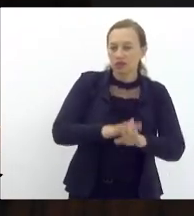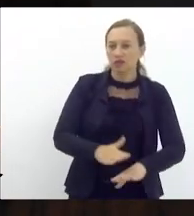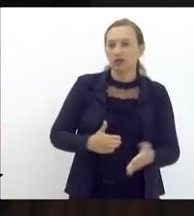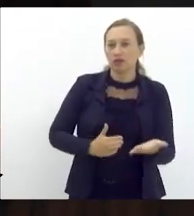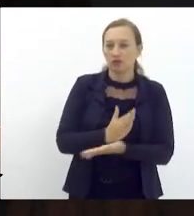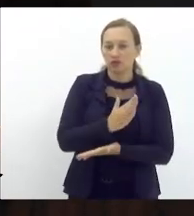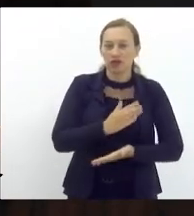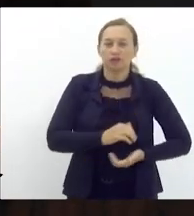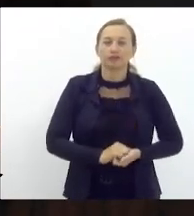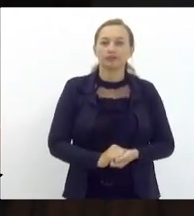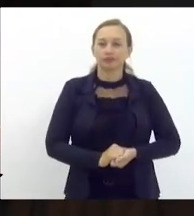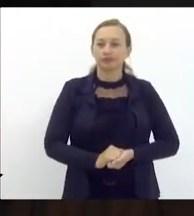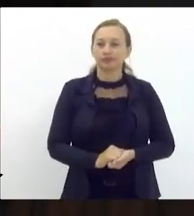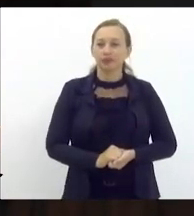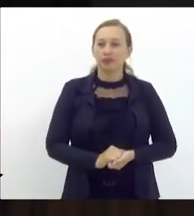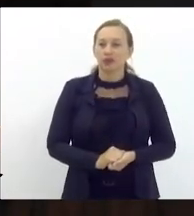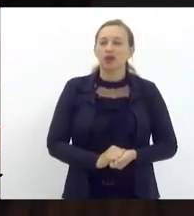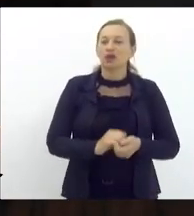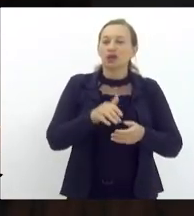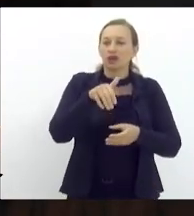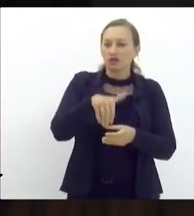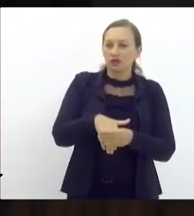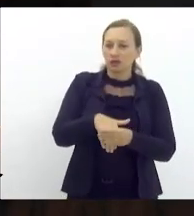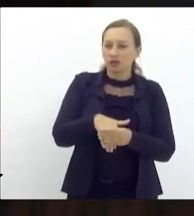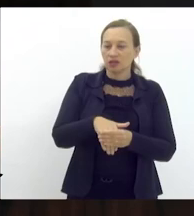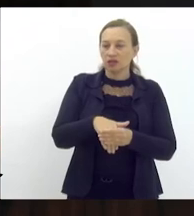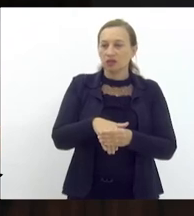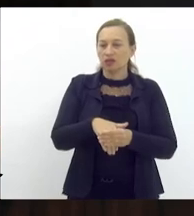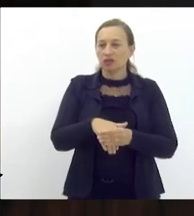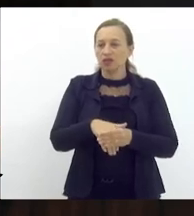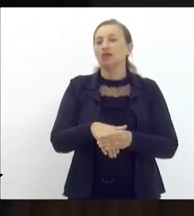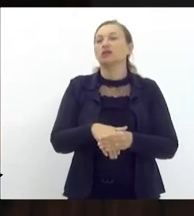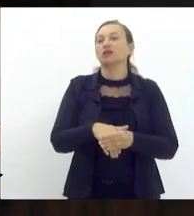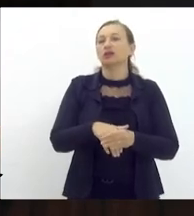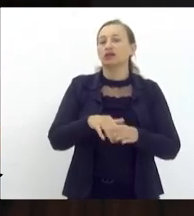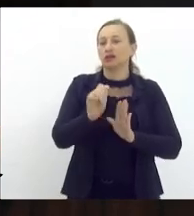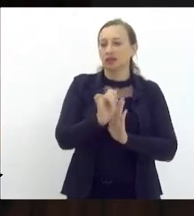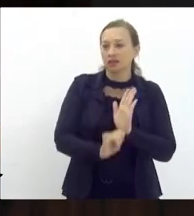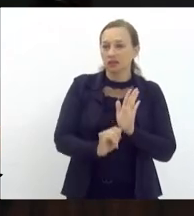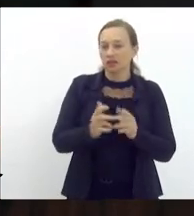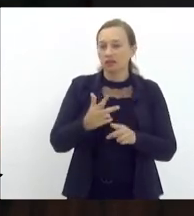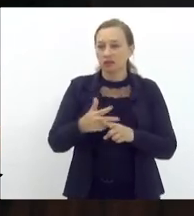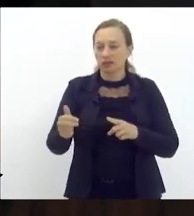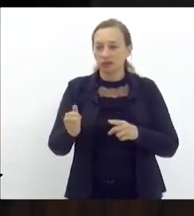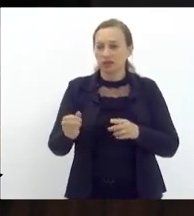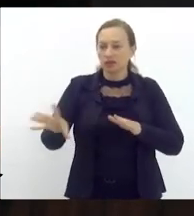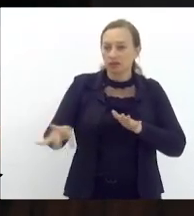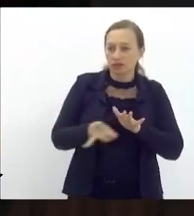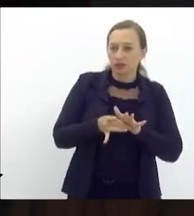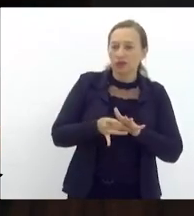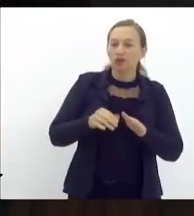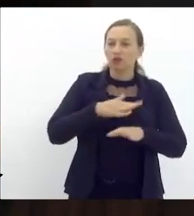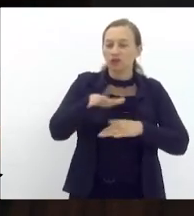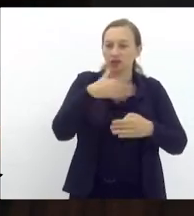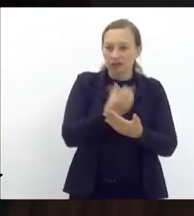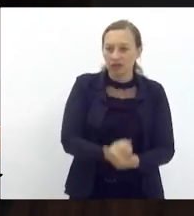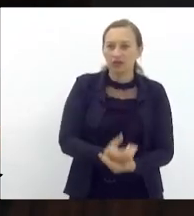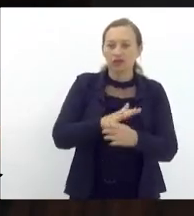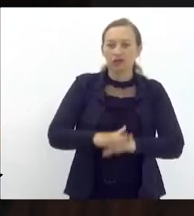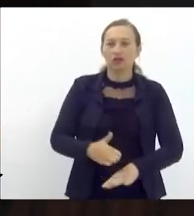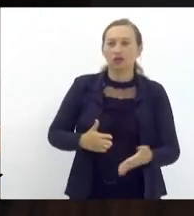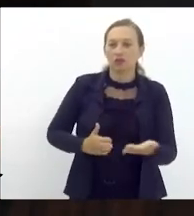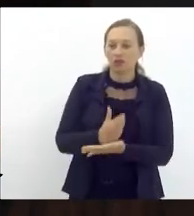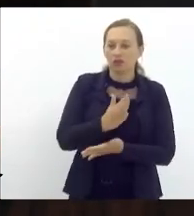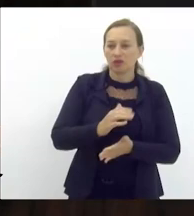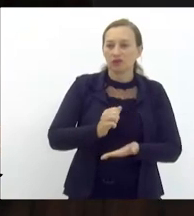aprovado em votação redação do vencido assim emendada senhores que a própria maneiro Como estão aprovado